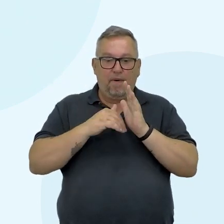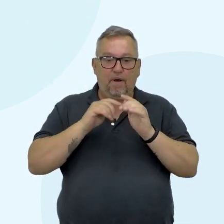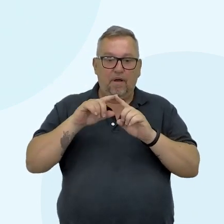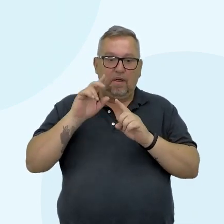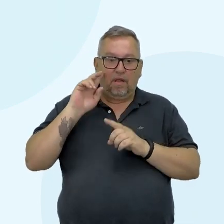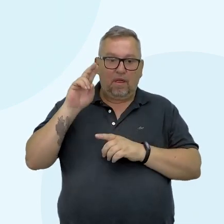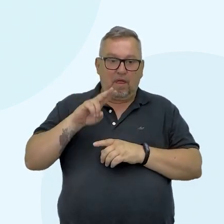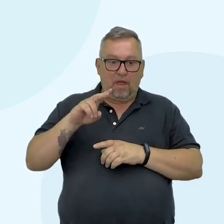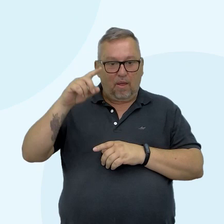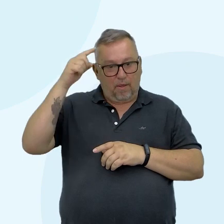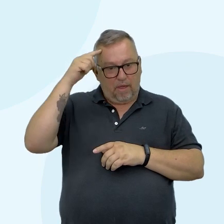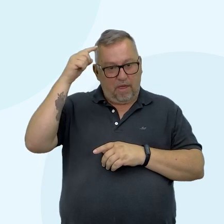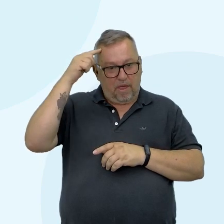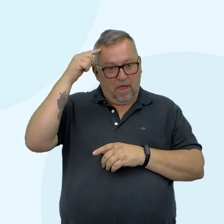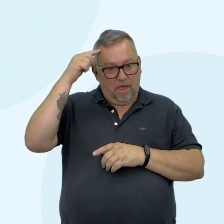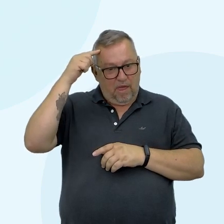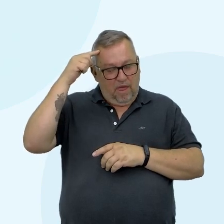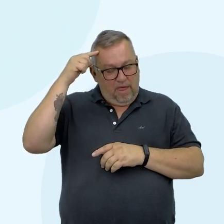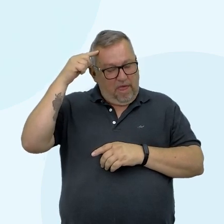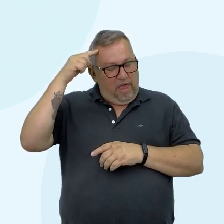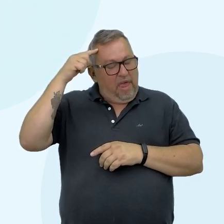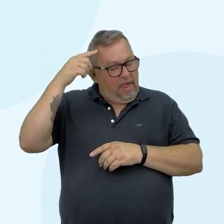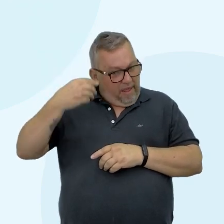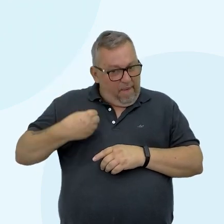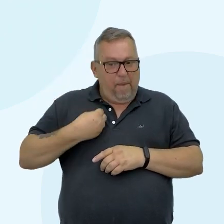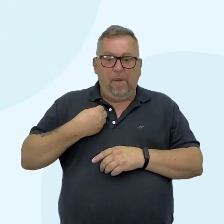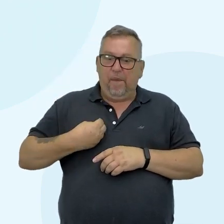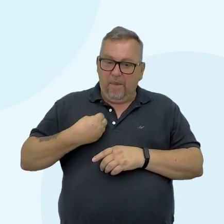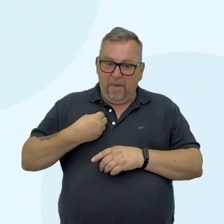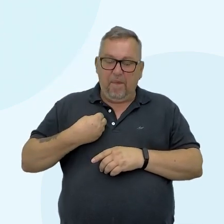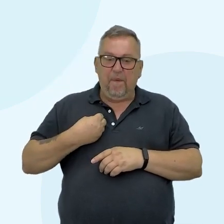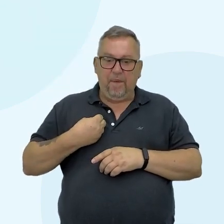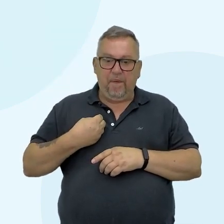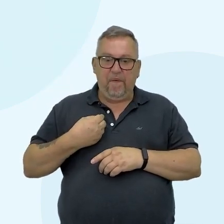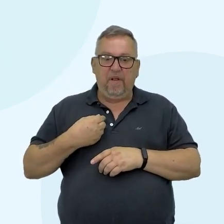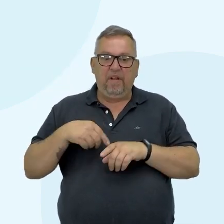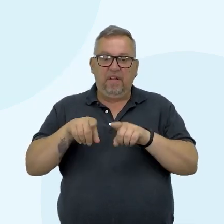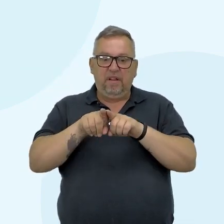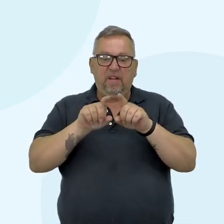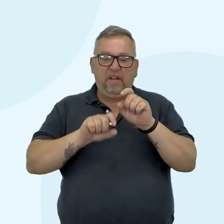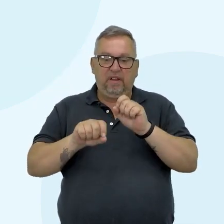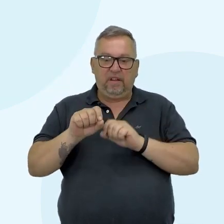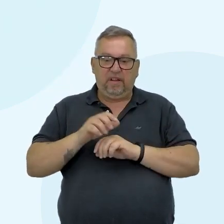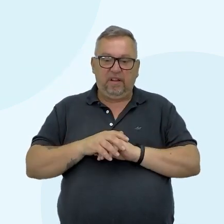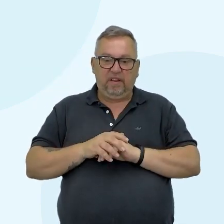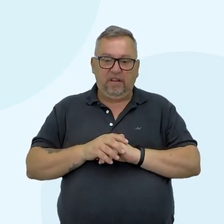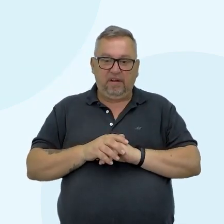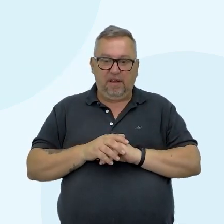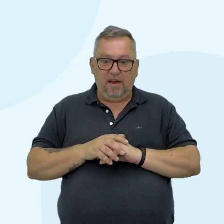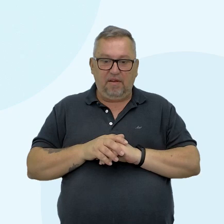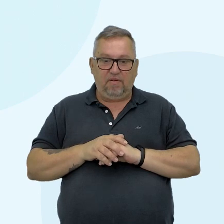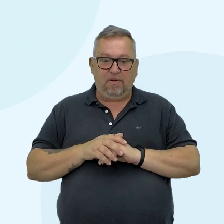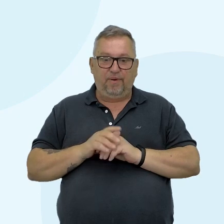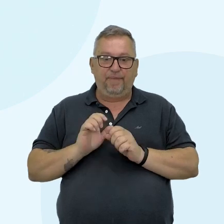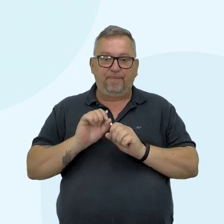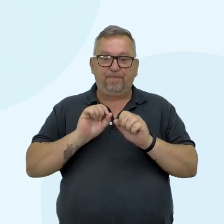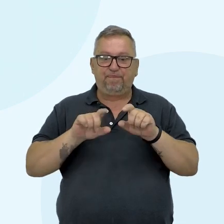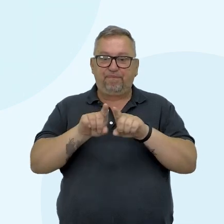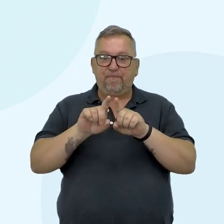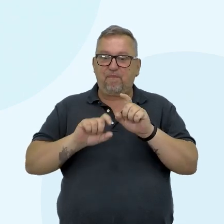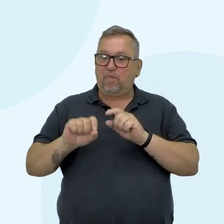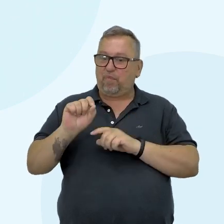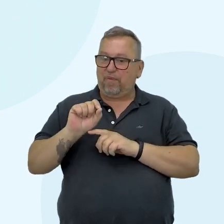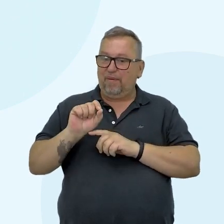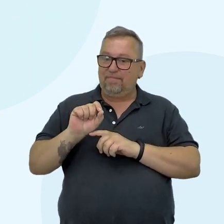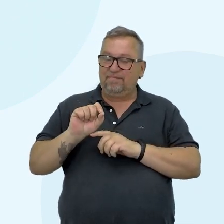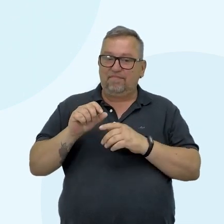do penso logo existo, né, que essa é a tradução para o português dessa expressão em latim,